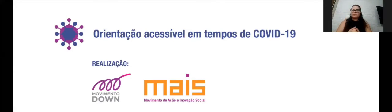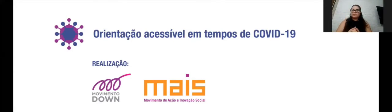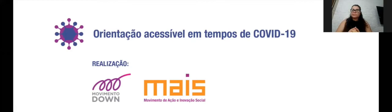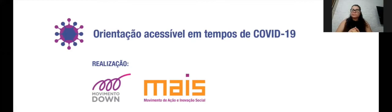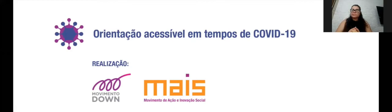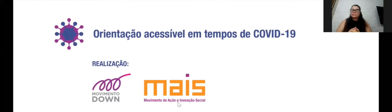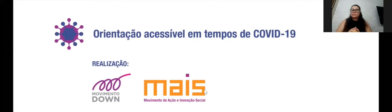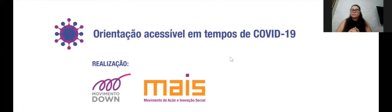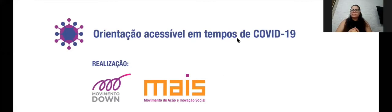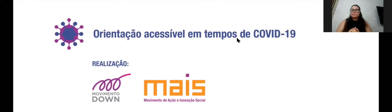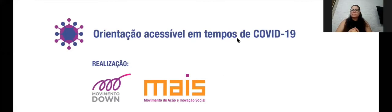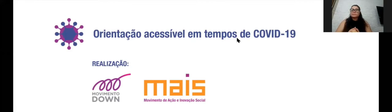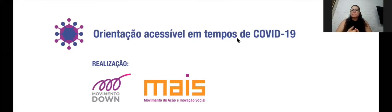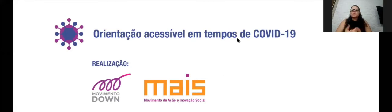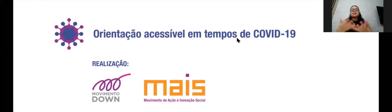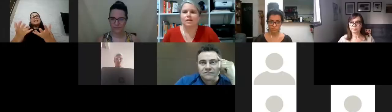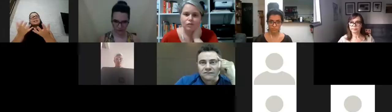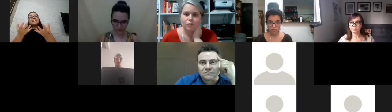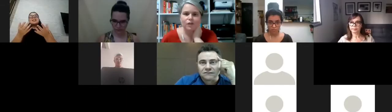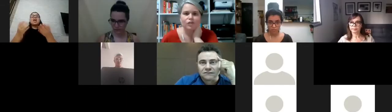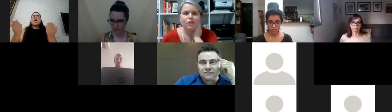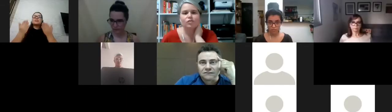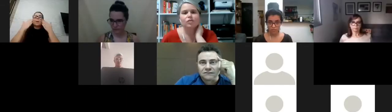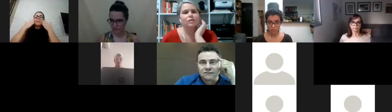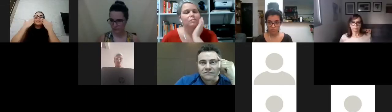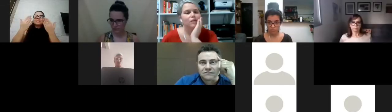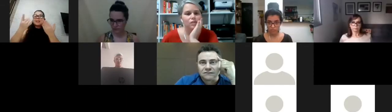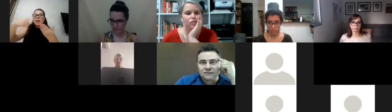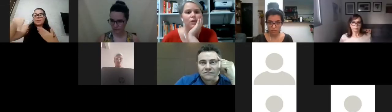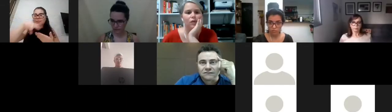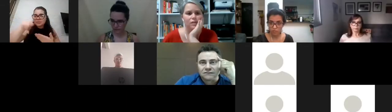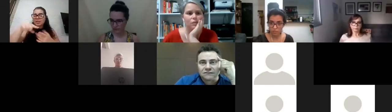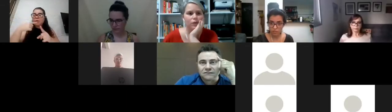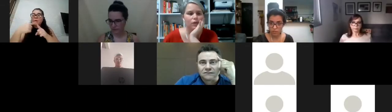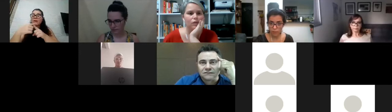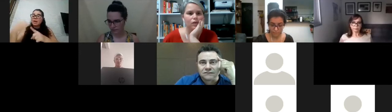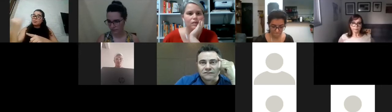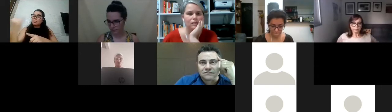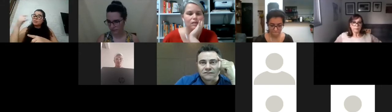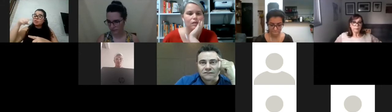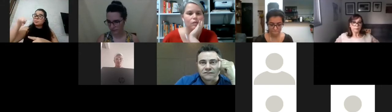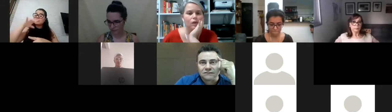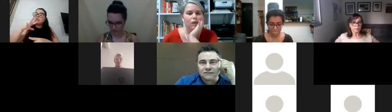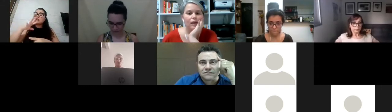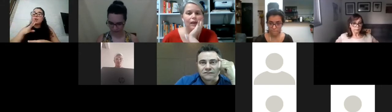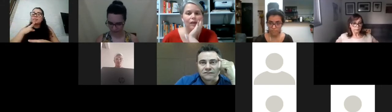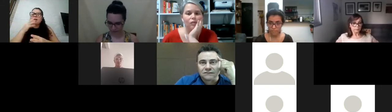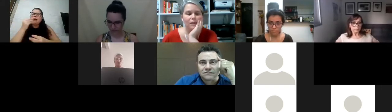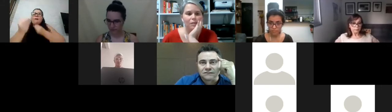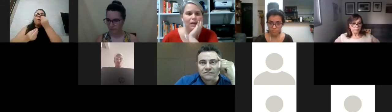Então, eu queria só fazer essa abertura institucional, que é importante para a gente, para vocês também conhecer um pouquinho da organização.